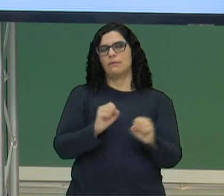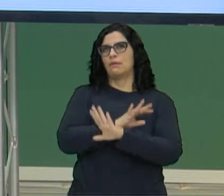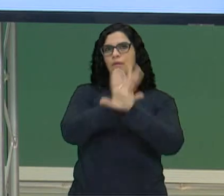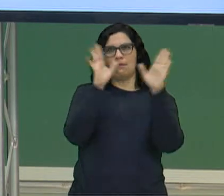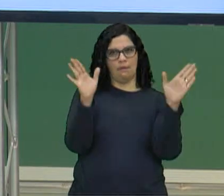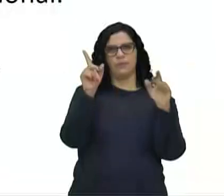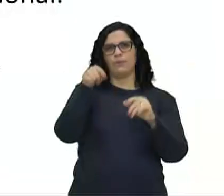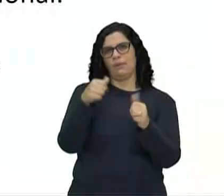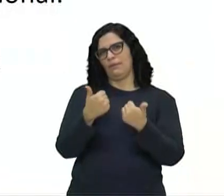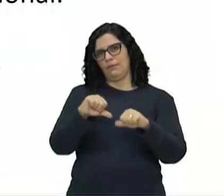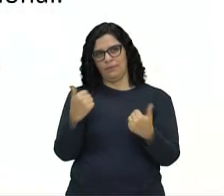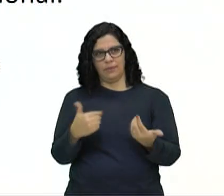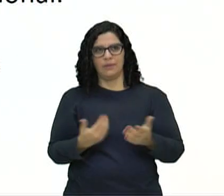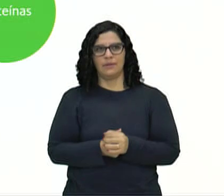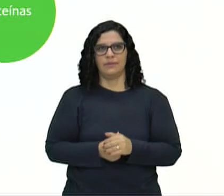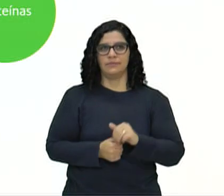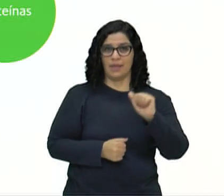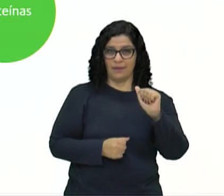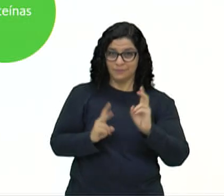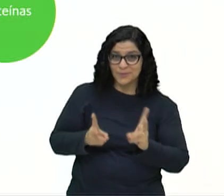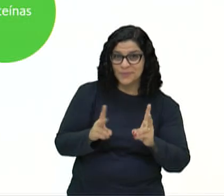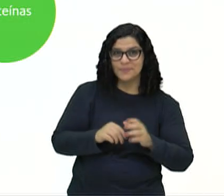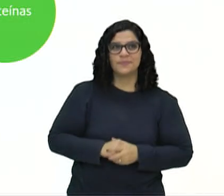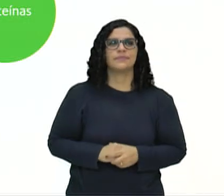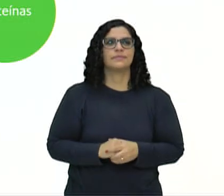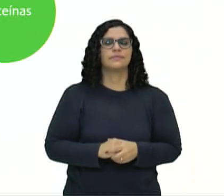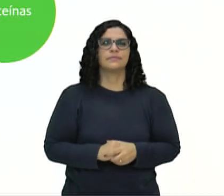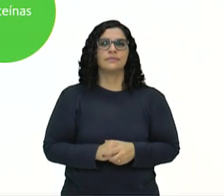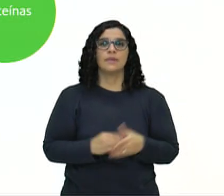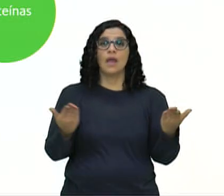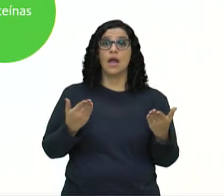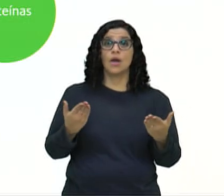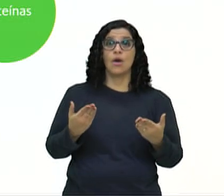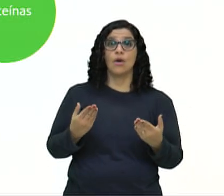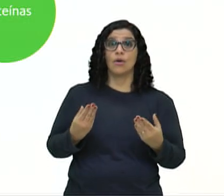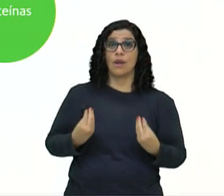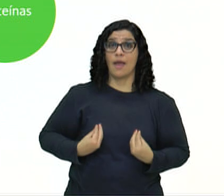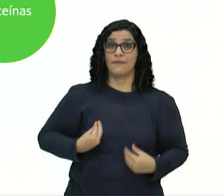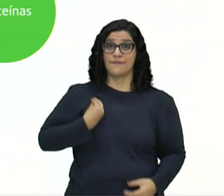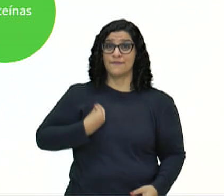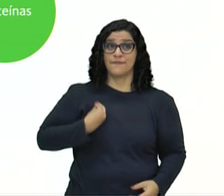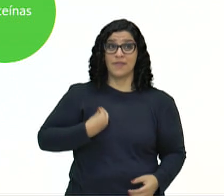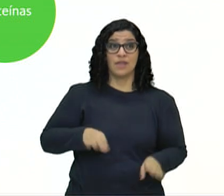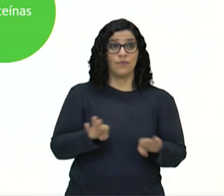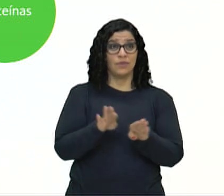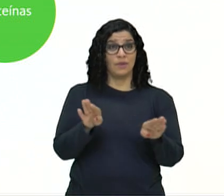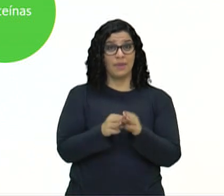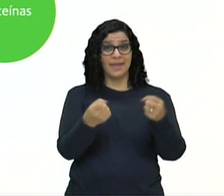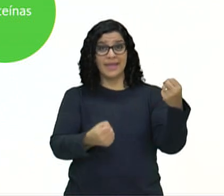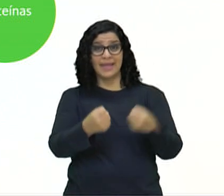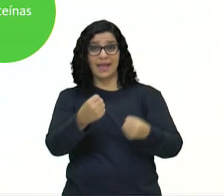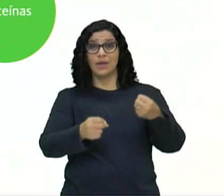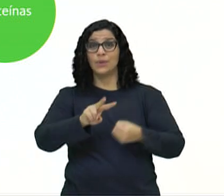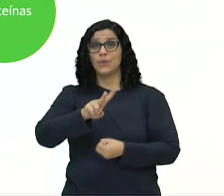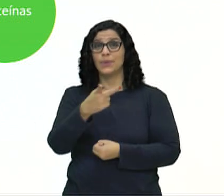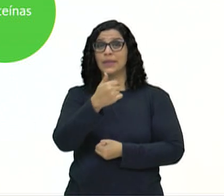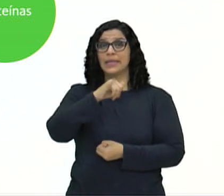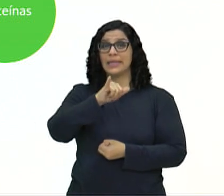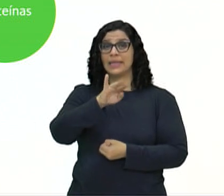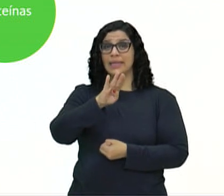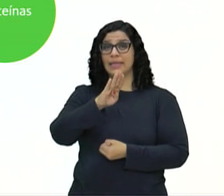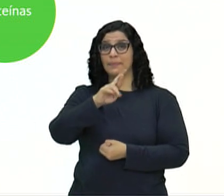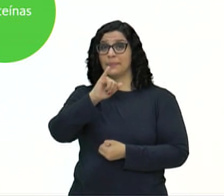química, né? Vamos em frente. Seres vivos, veículos híbridos. É uma comparação que eu gosto de trazer